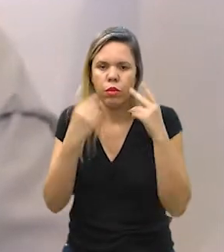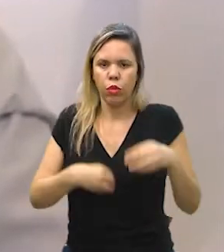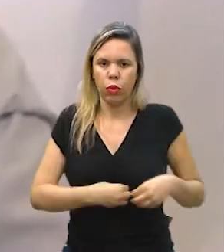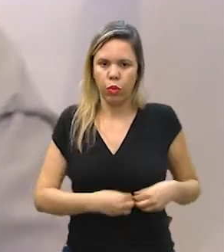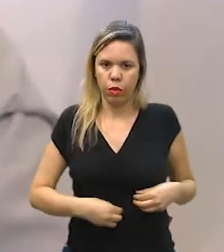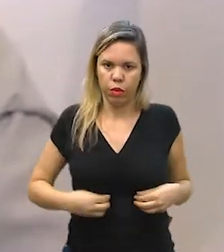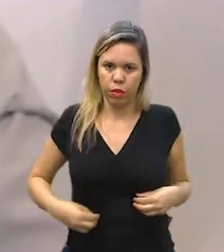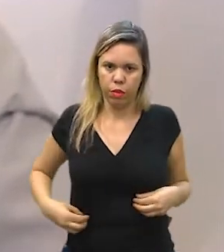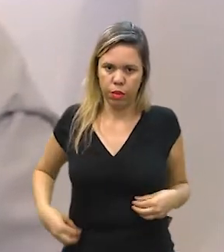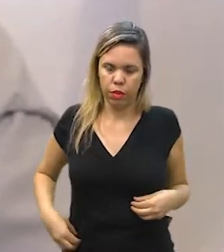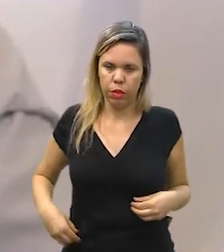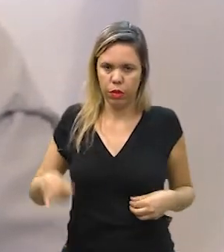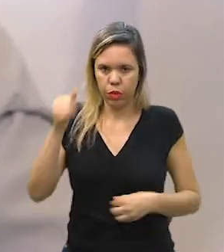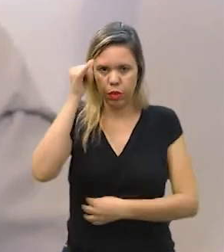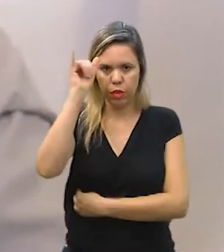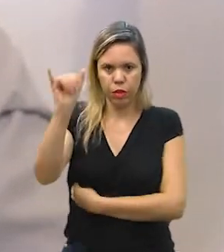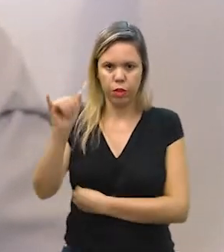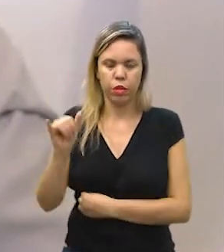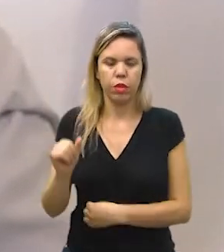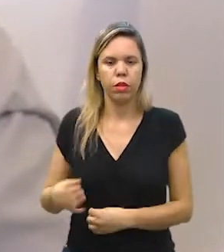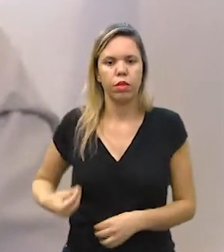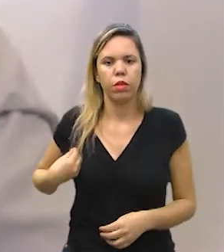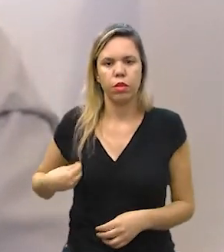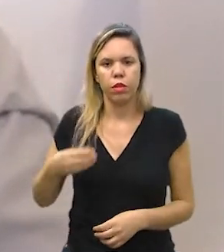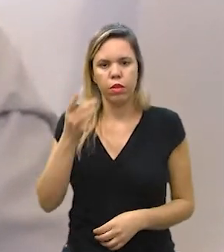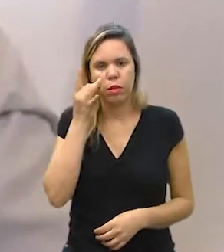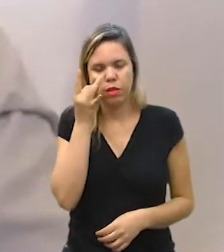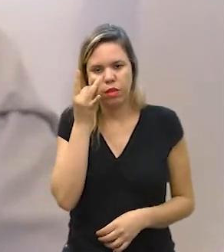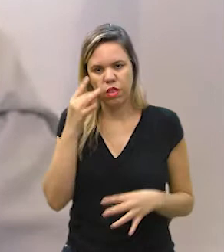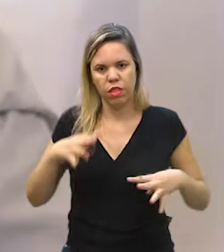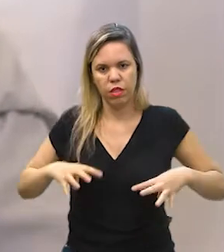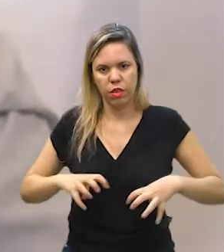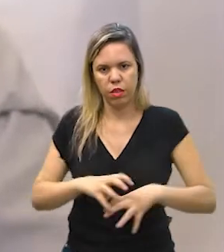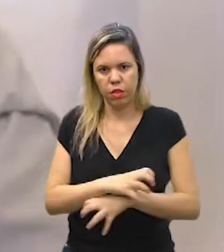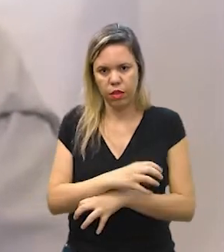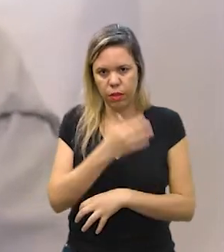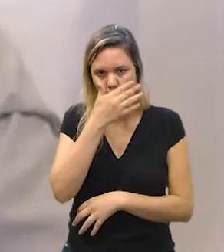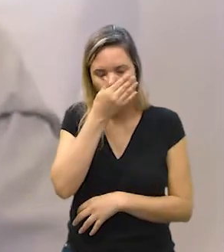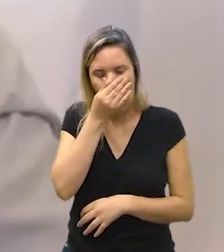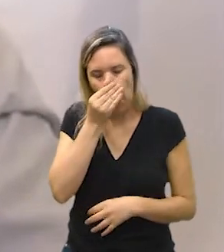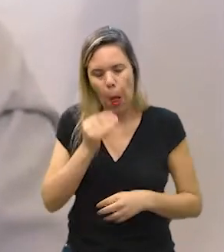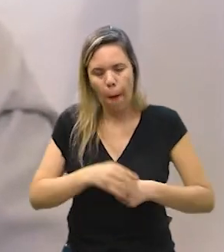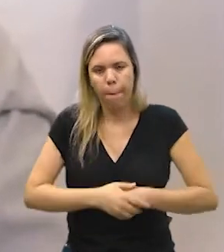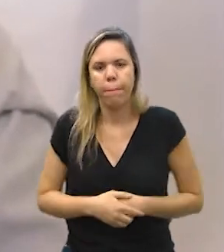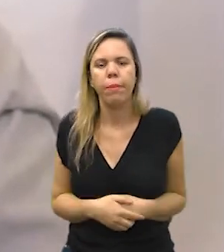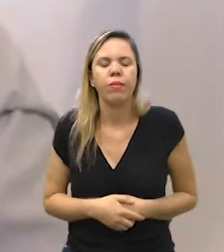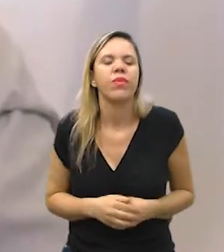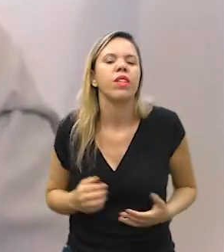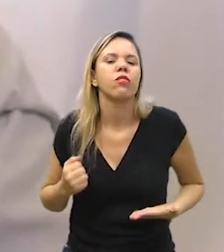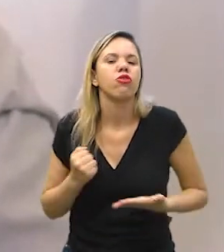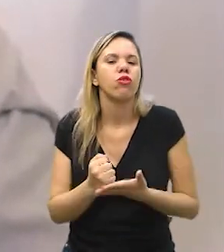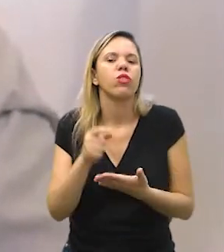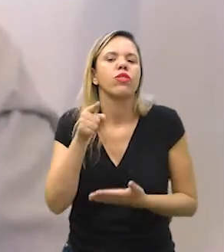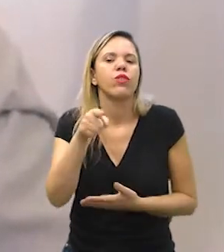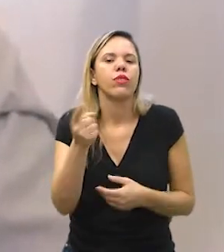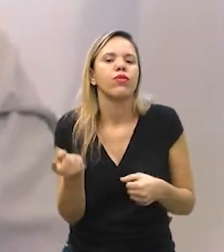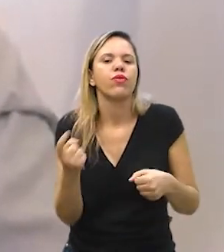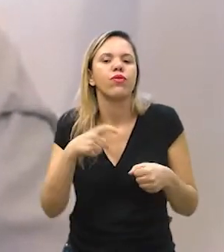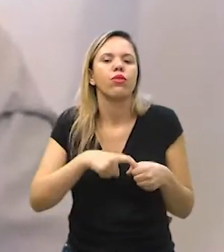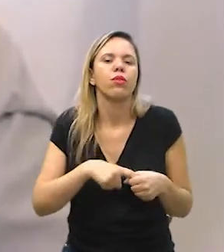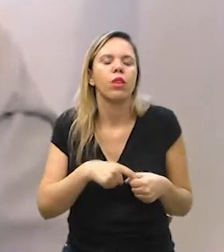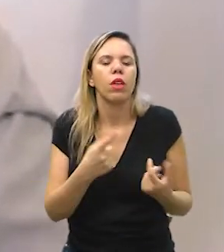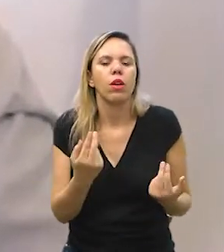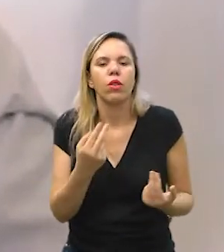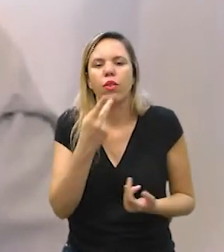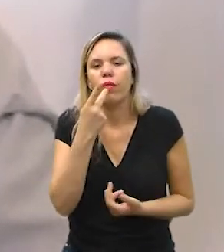intestinal, combatendo a presença de bactérias, que a gente chama de bactérias patogênicas, ajudando você a voltar ao que eu